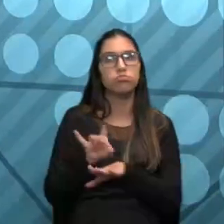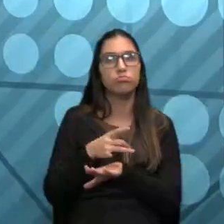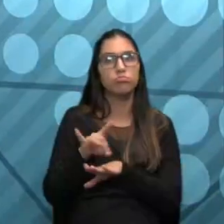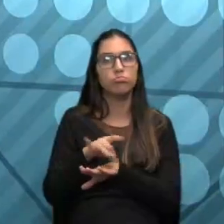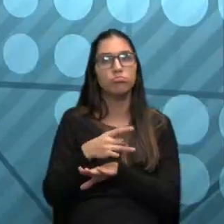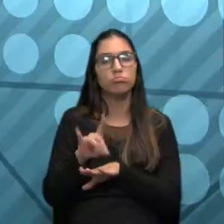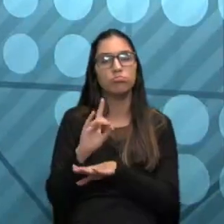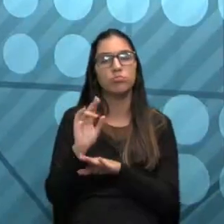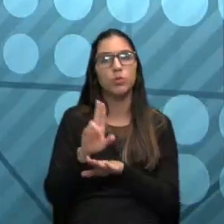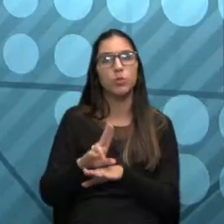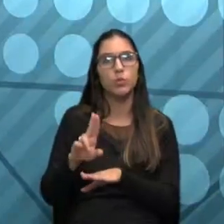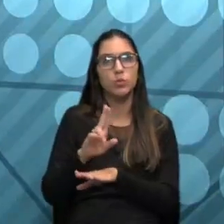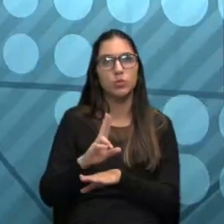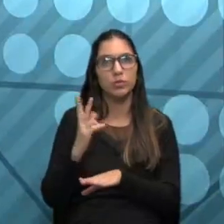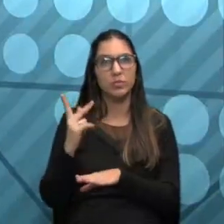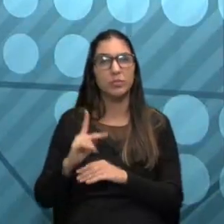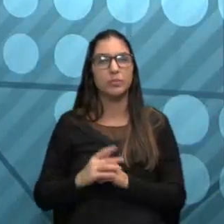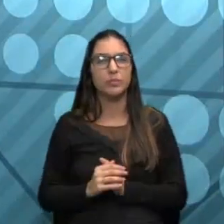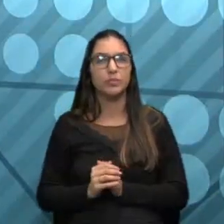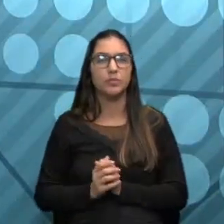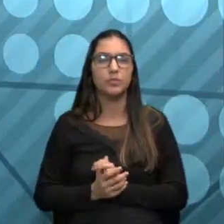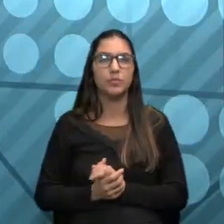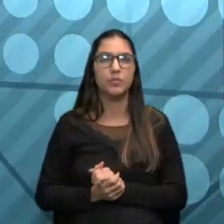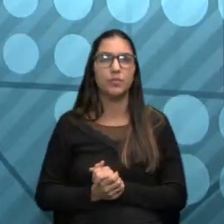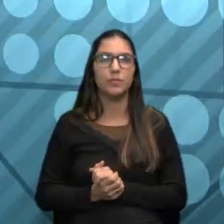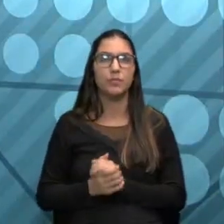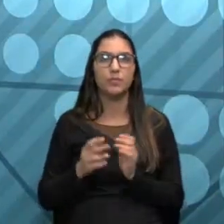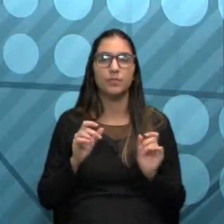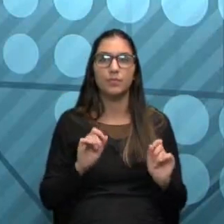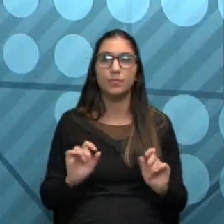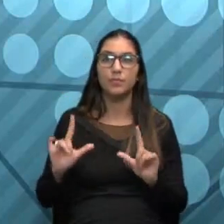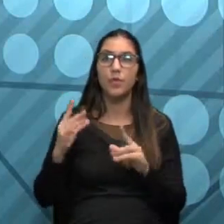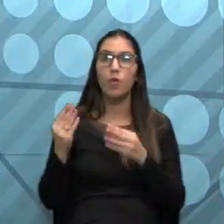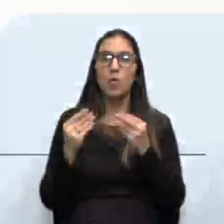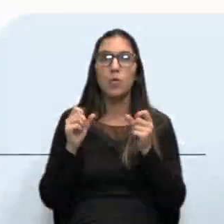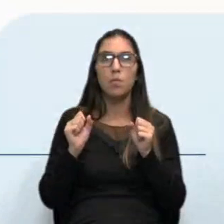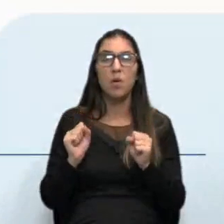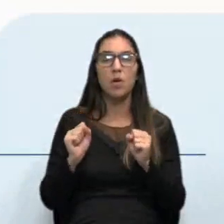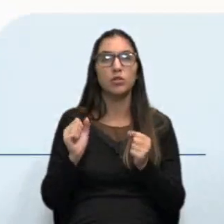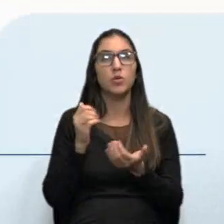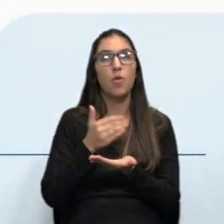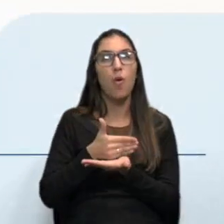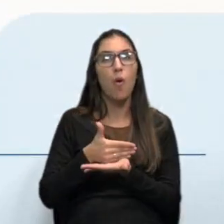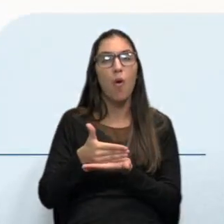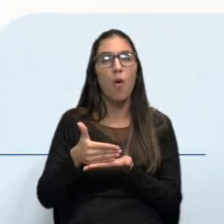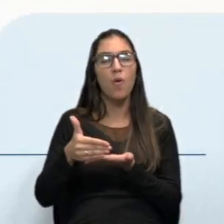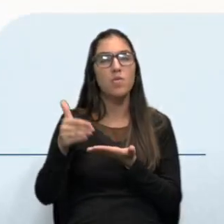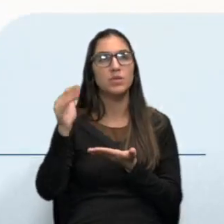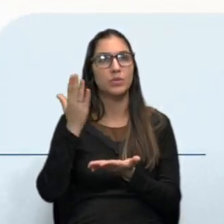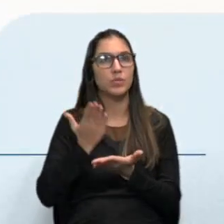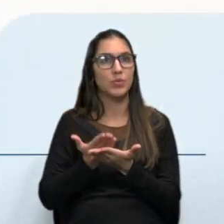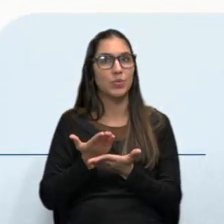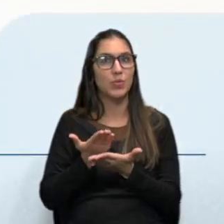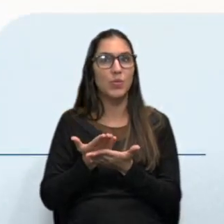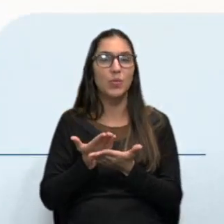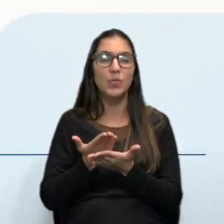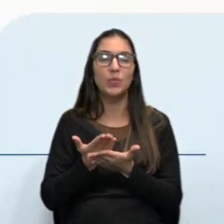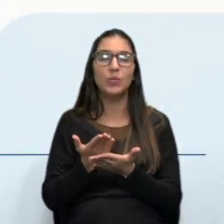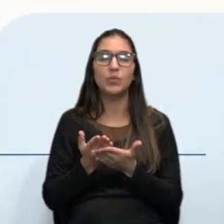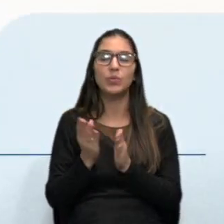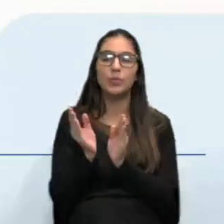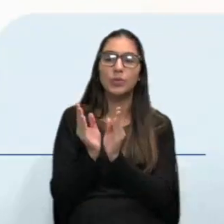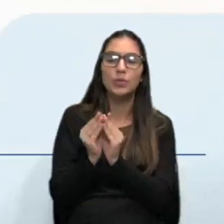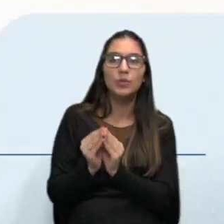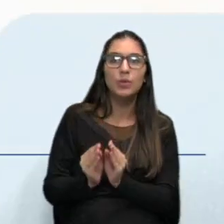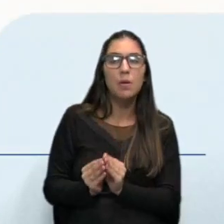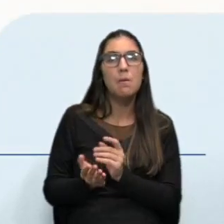trás dessa rede celular. Observando aqui no slide, como que a gente pode começar esse estudo dos